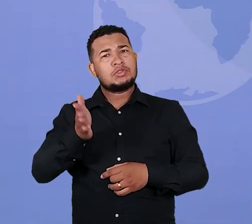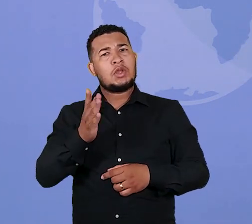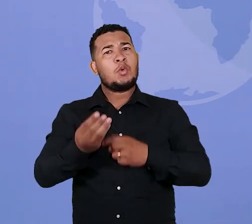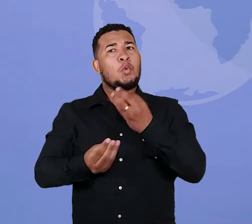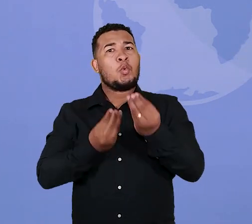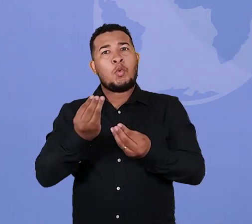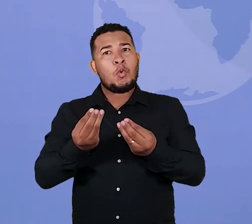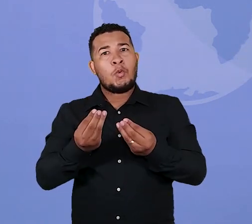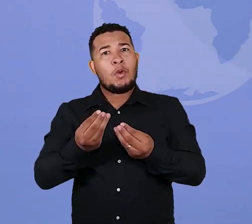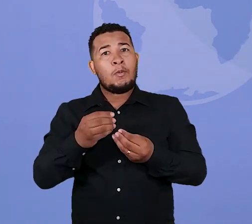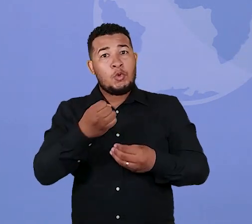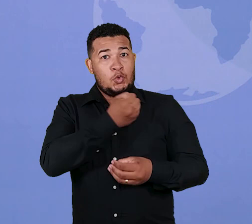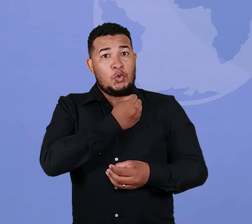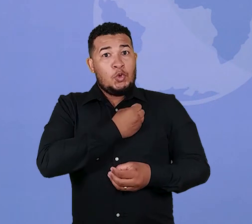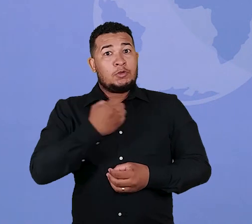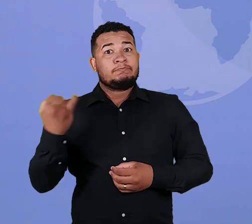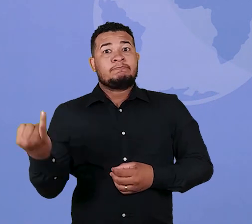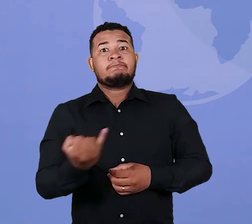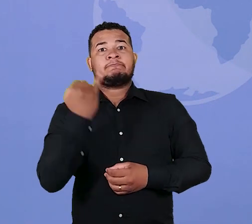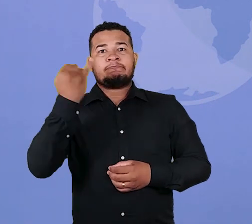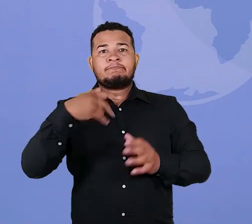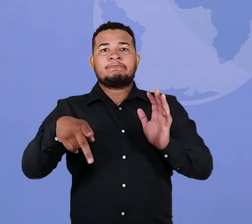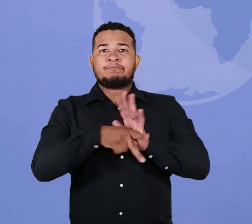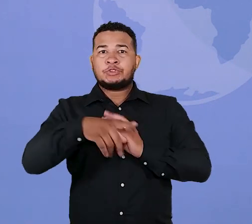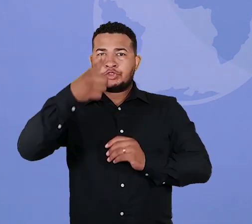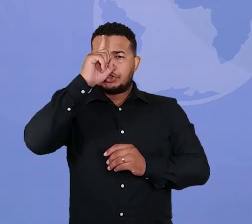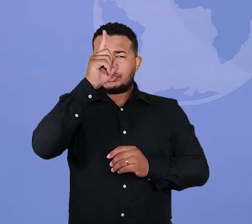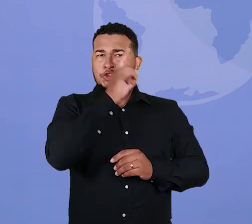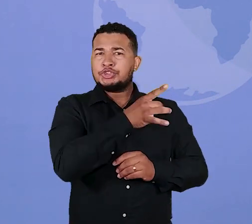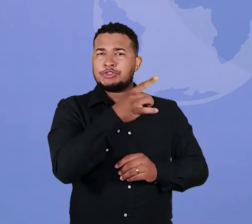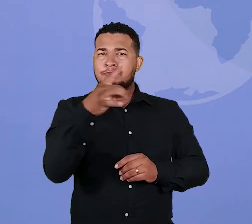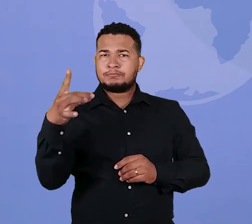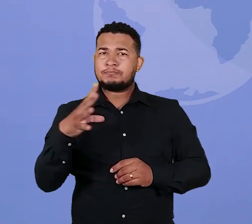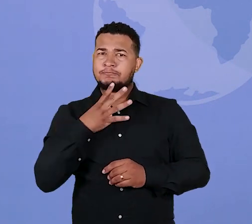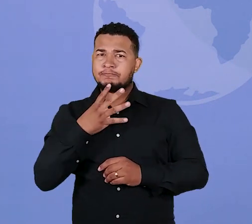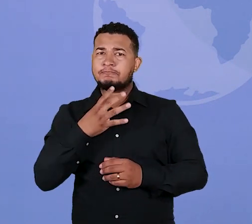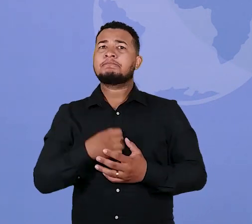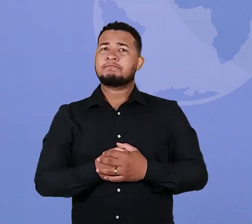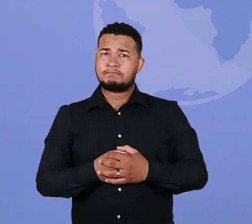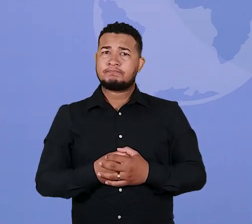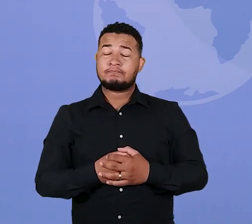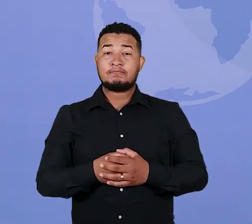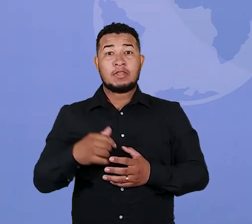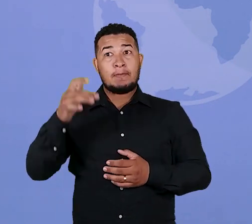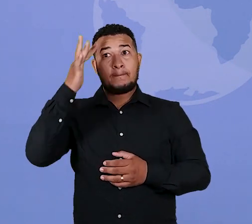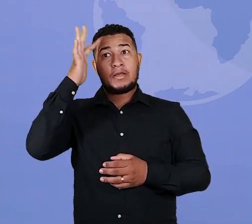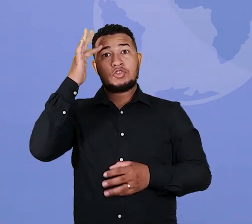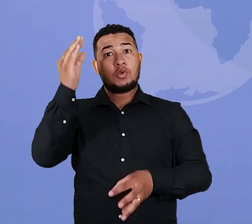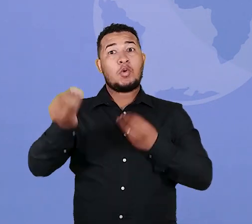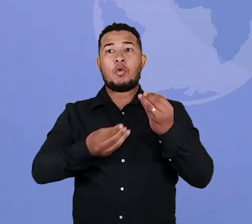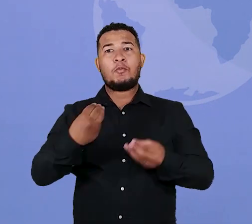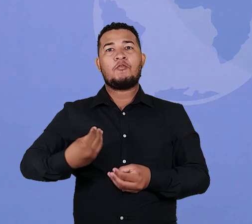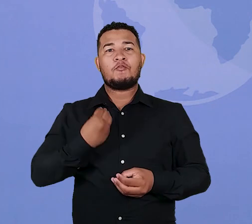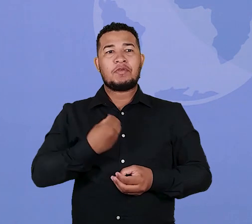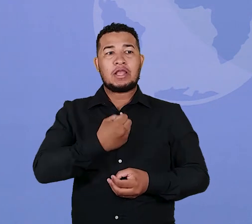como os números são importantes no dia a dia? Já imaginou sua vida sem